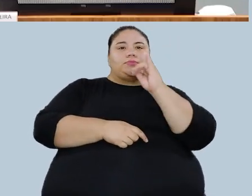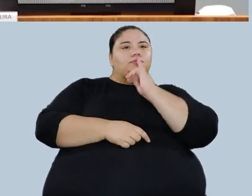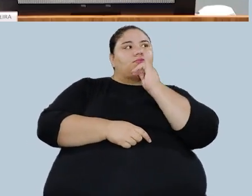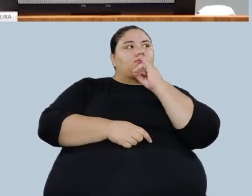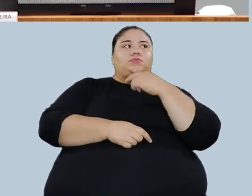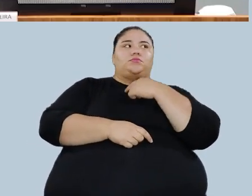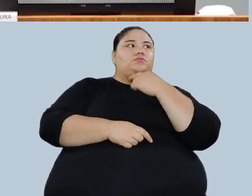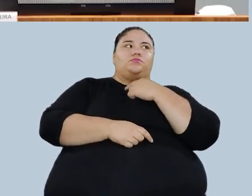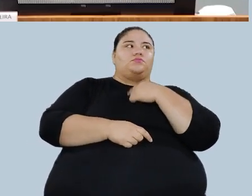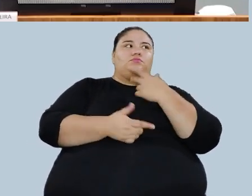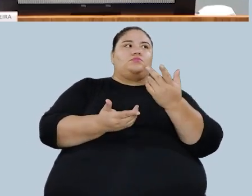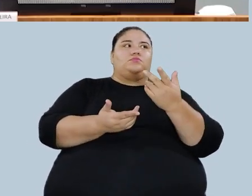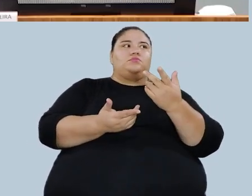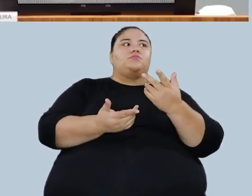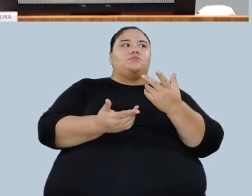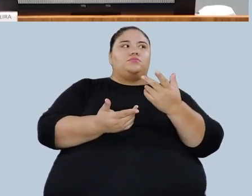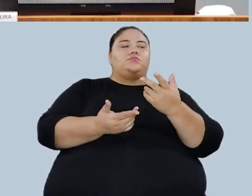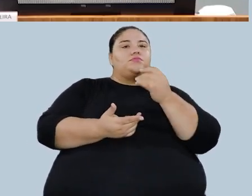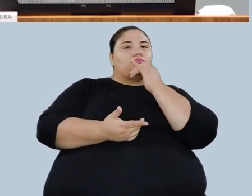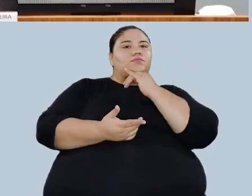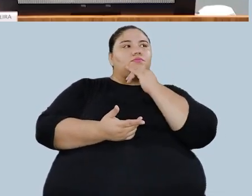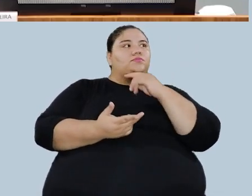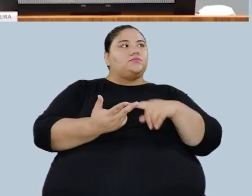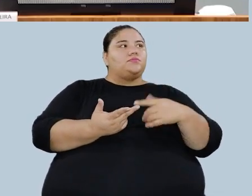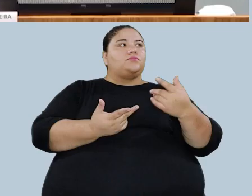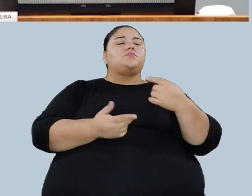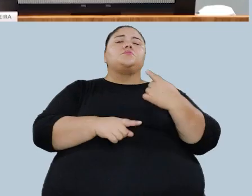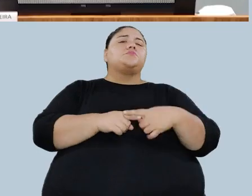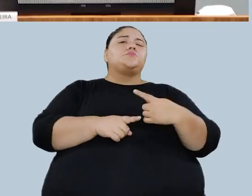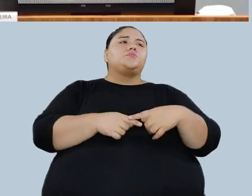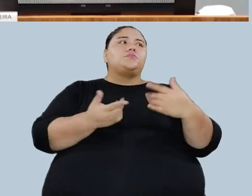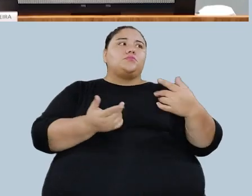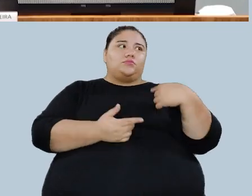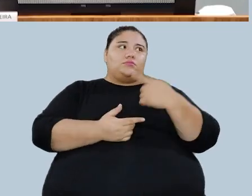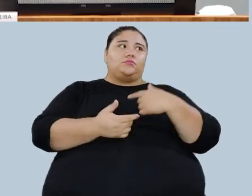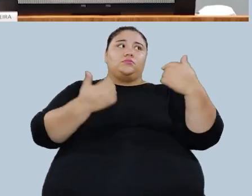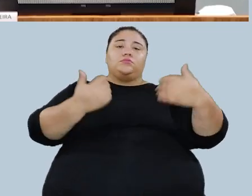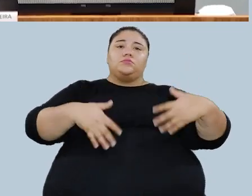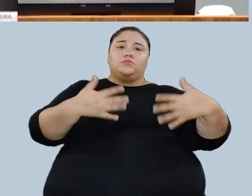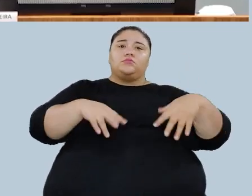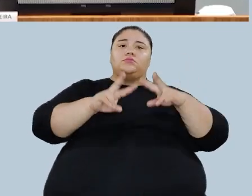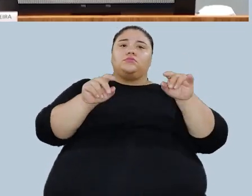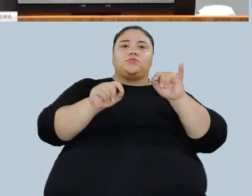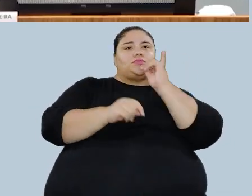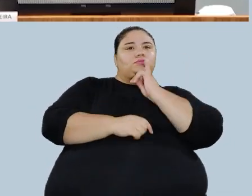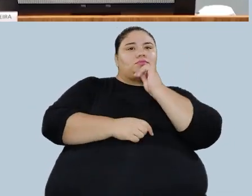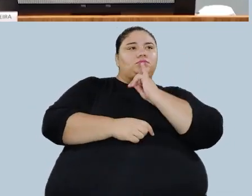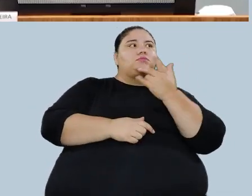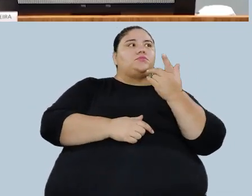caso, eles não podem apropriar crédito de IBS, CBS. Então, claro, por quê? Porque aqui estamos falando de